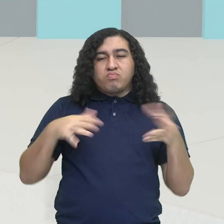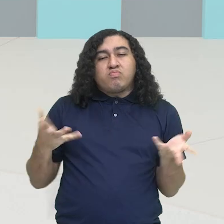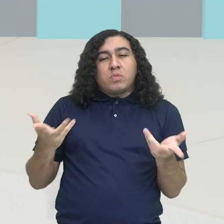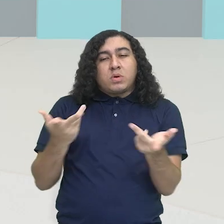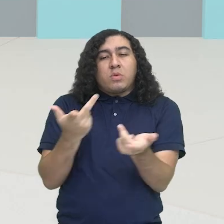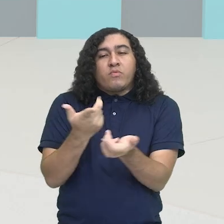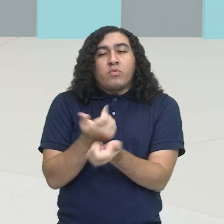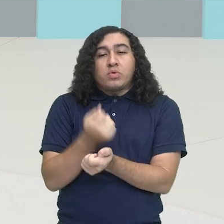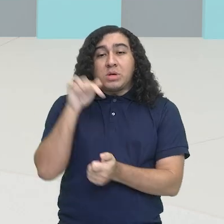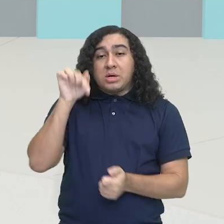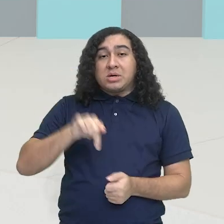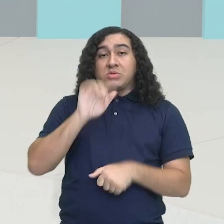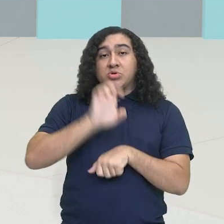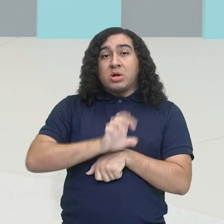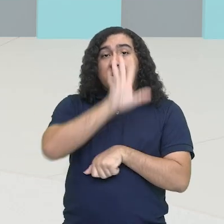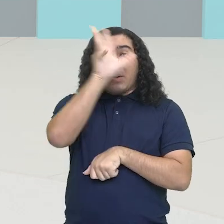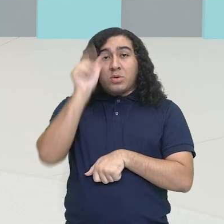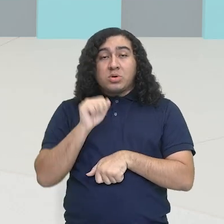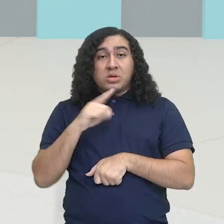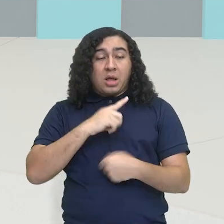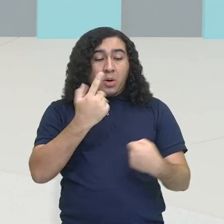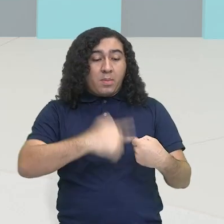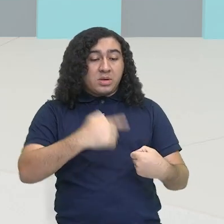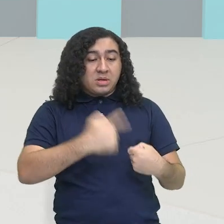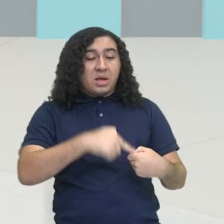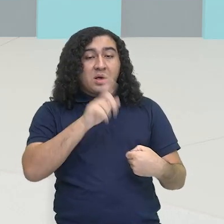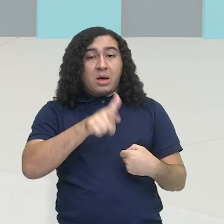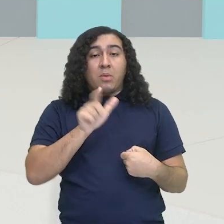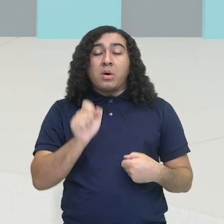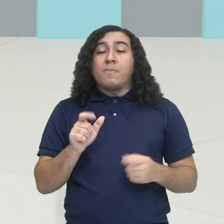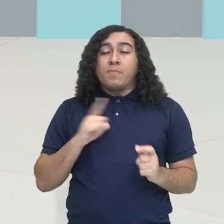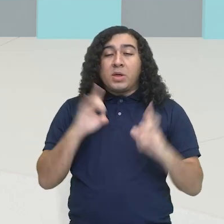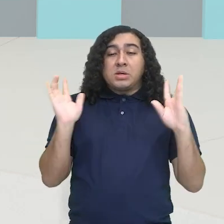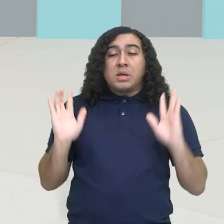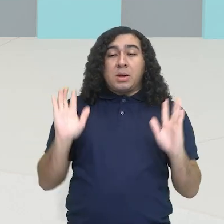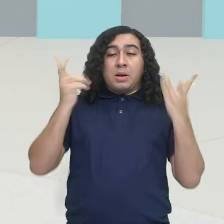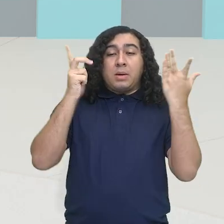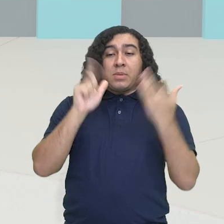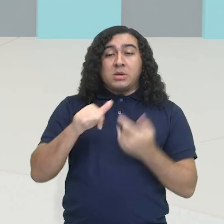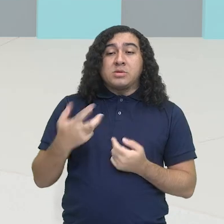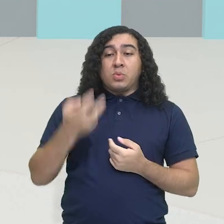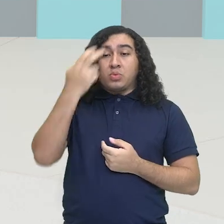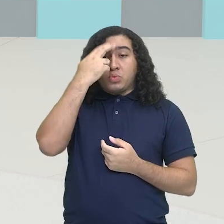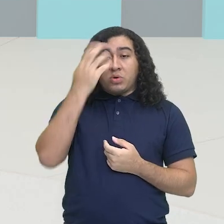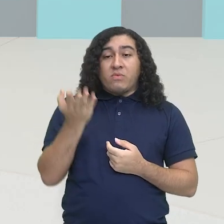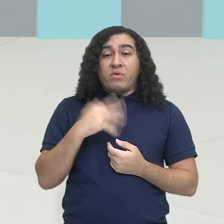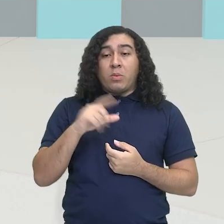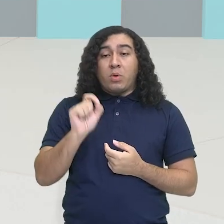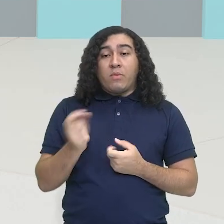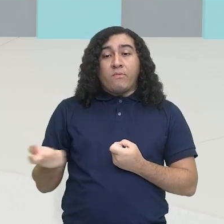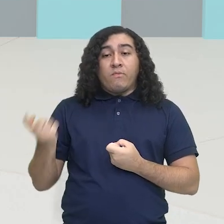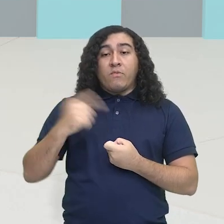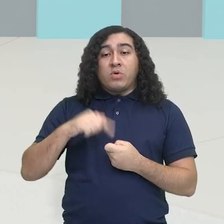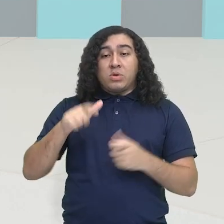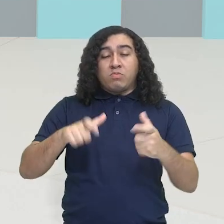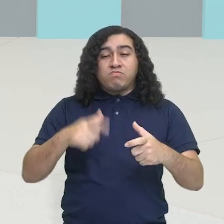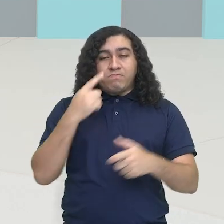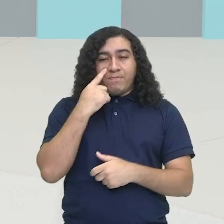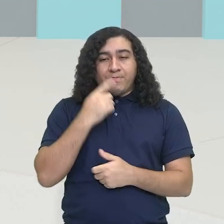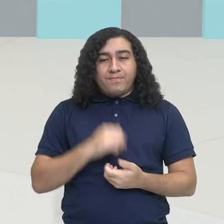onde aqui no nosso Amazonas tem uma cidade específica que celebra essa cultura. Vamos, então, voltar a esse